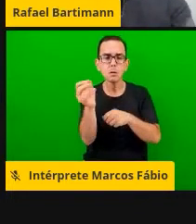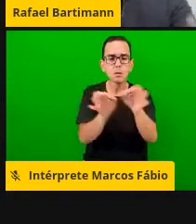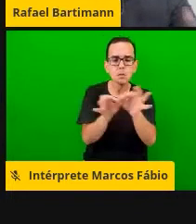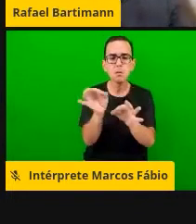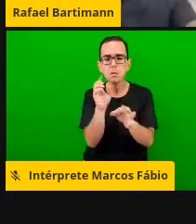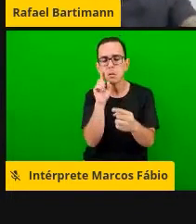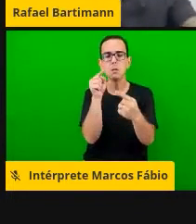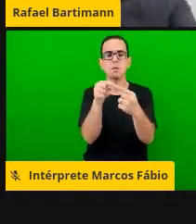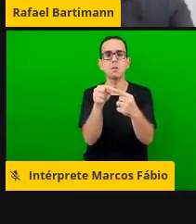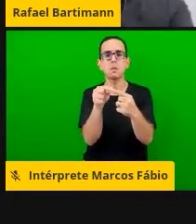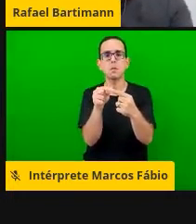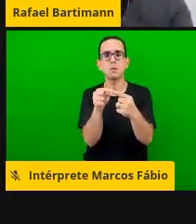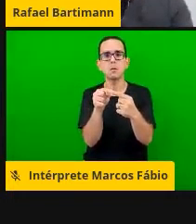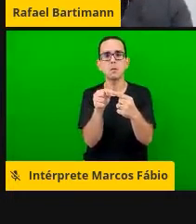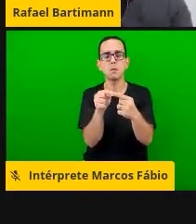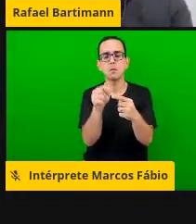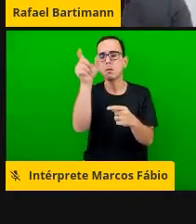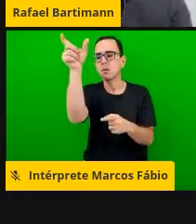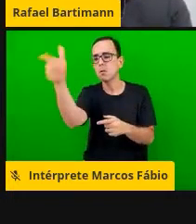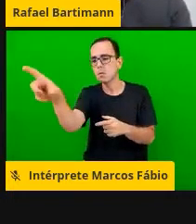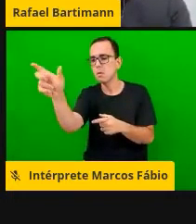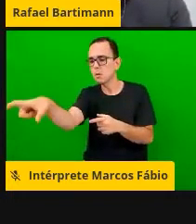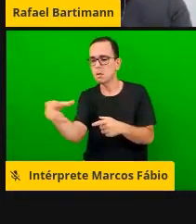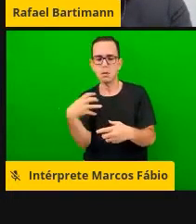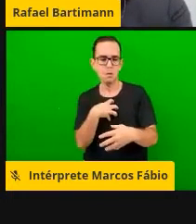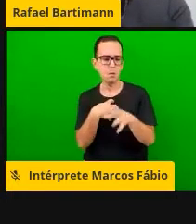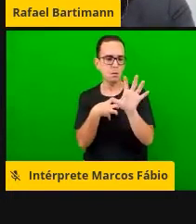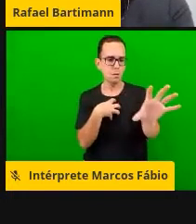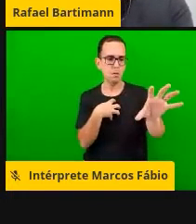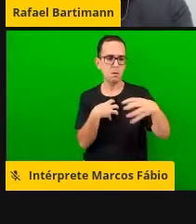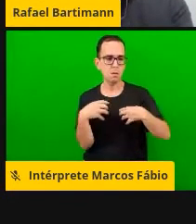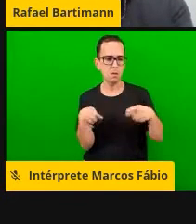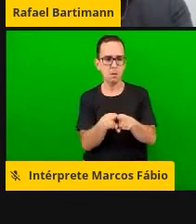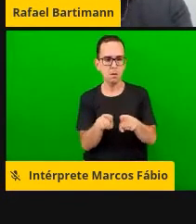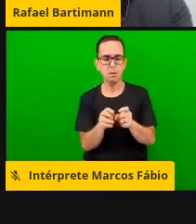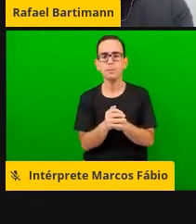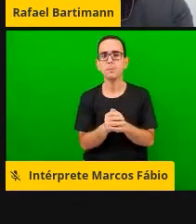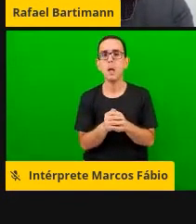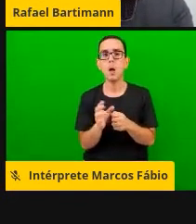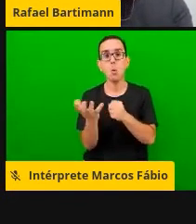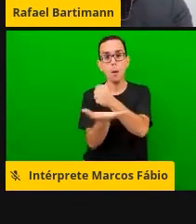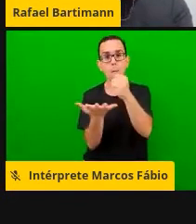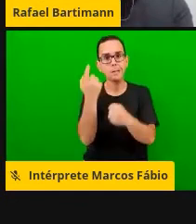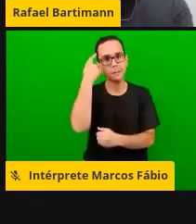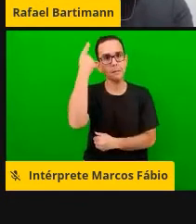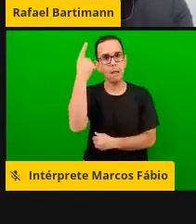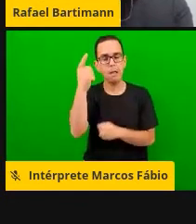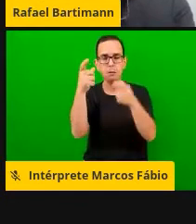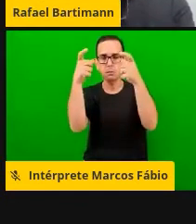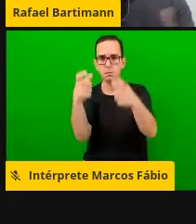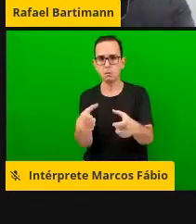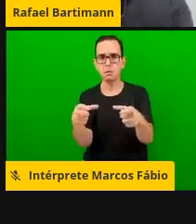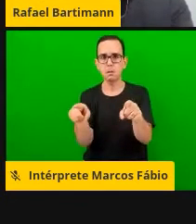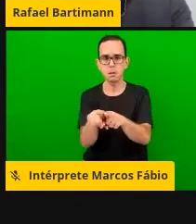lançamento de Alcântara ou em outras situações, tá? Com base nessa ideia da estratégia territorial, a gente